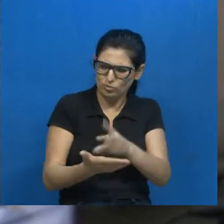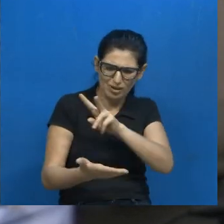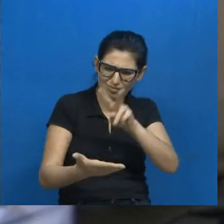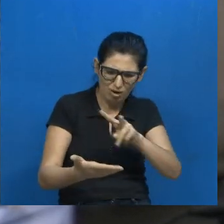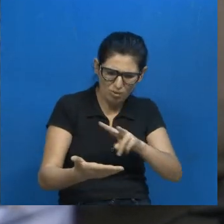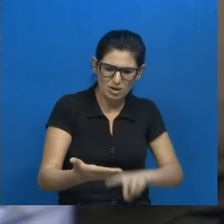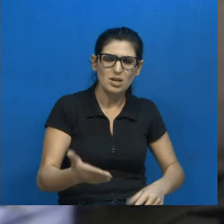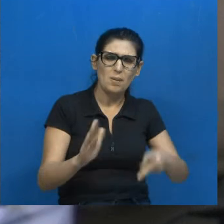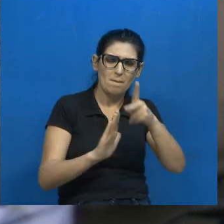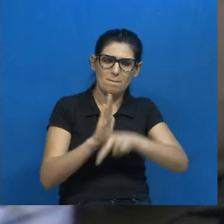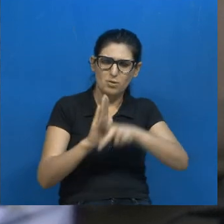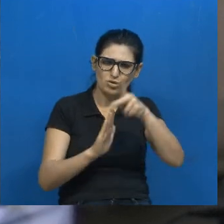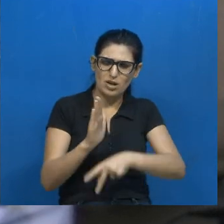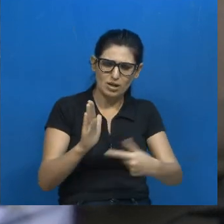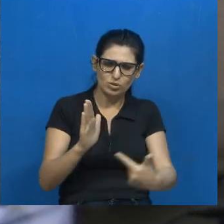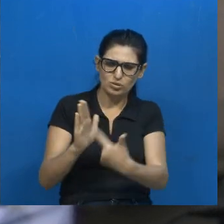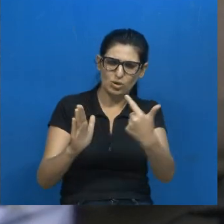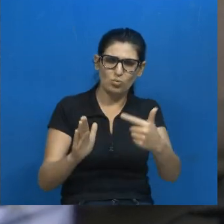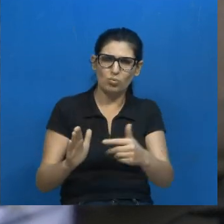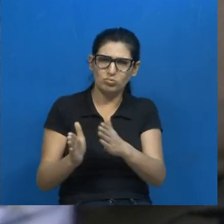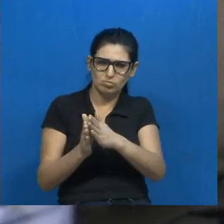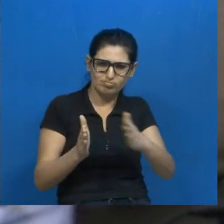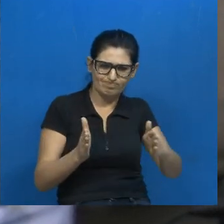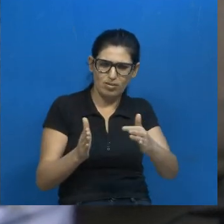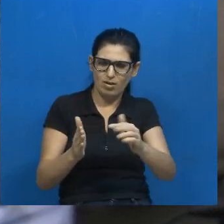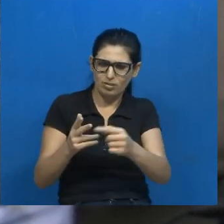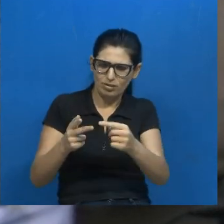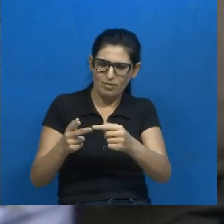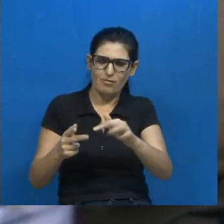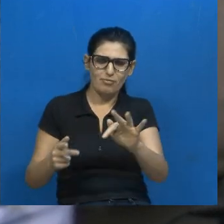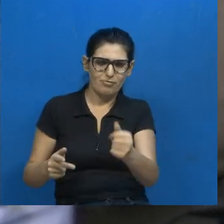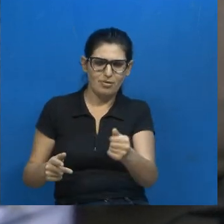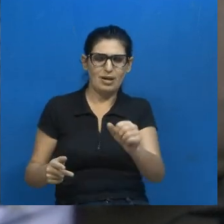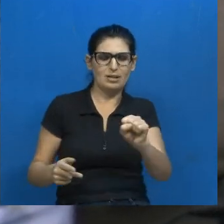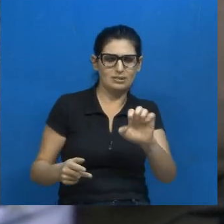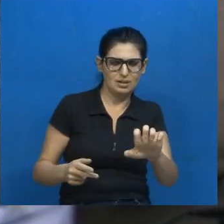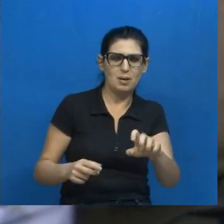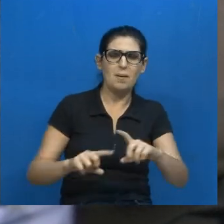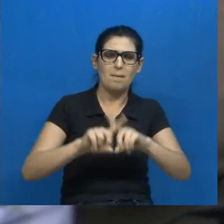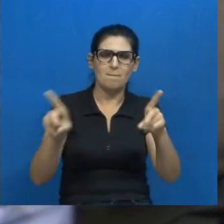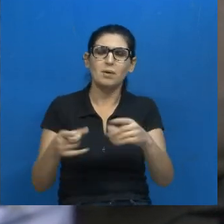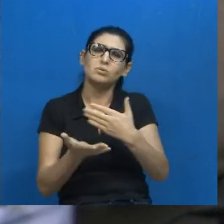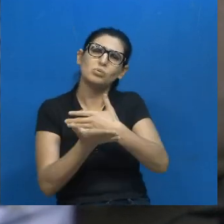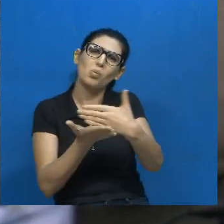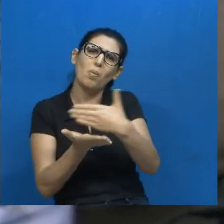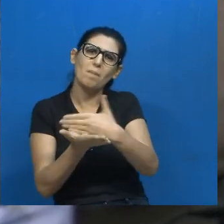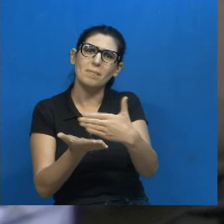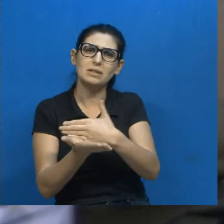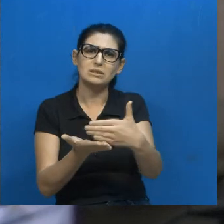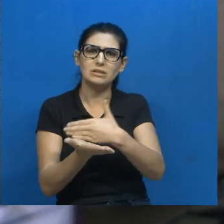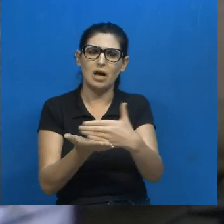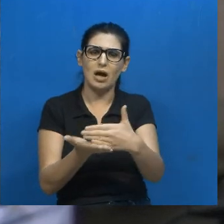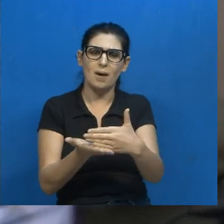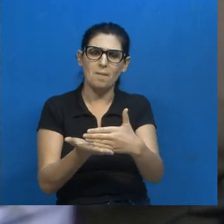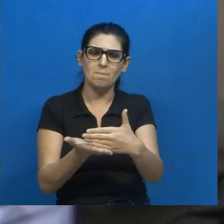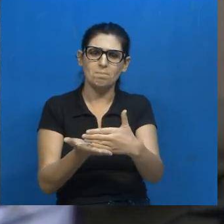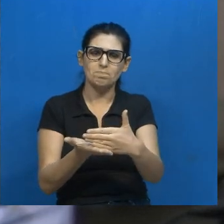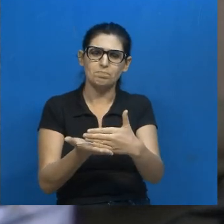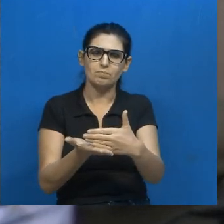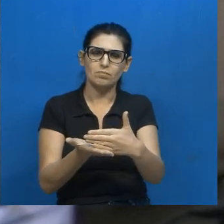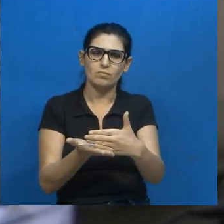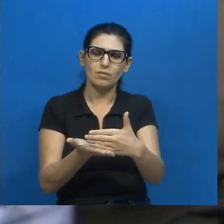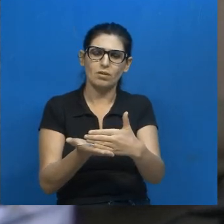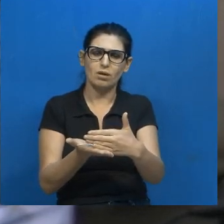Porque seguindo a orientação do secretário, ele fatiou isso. Então, ele falou, vamos começar pela parte que a gente pode implantar e já